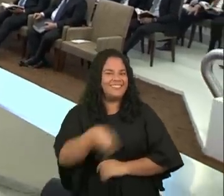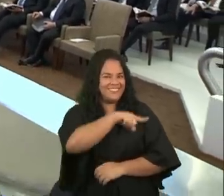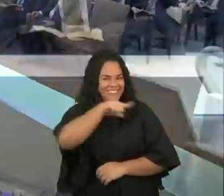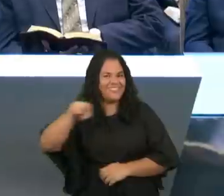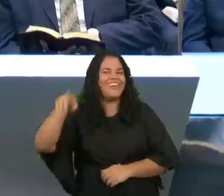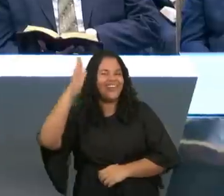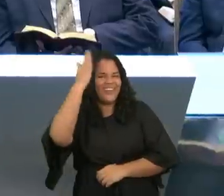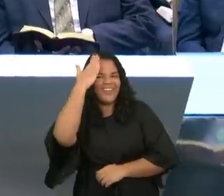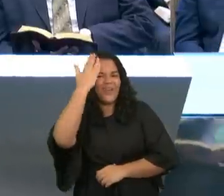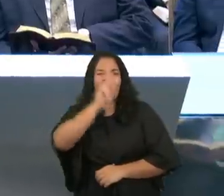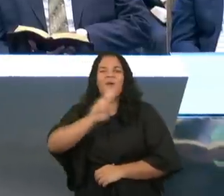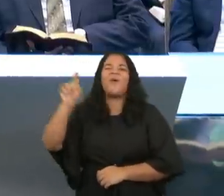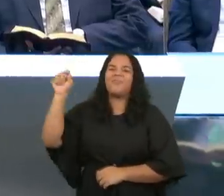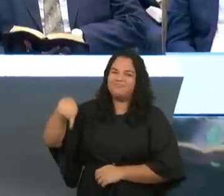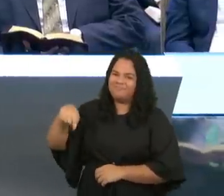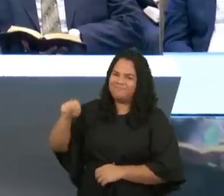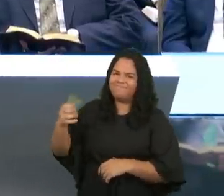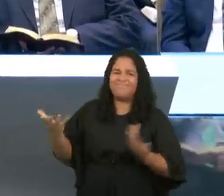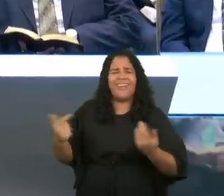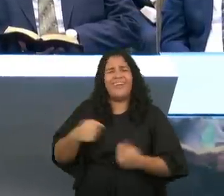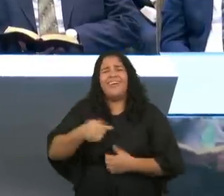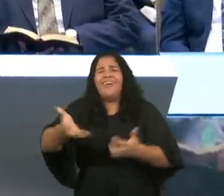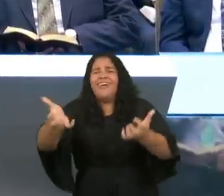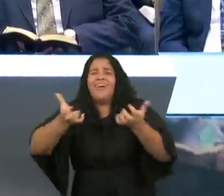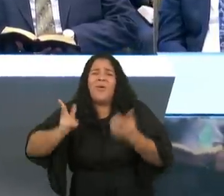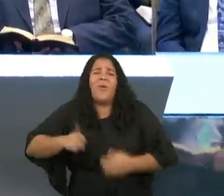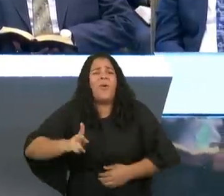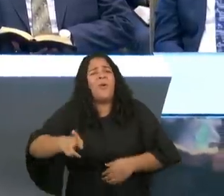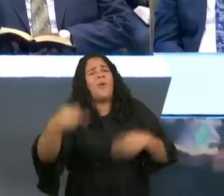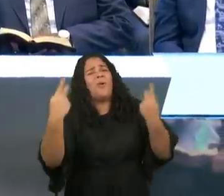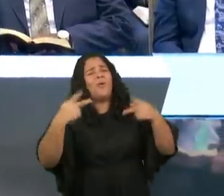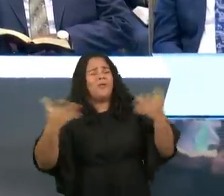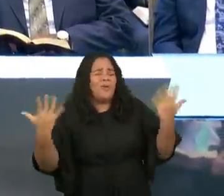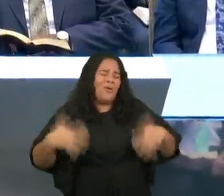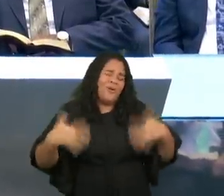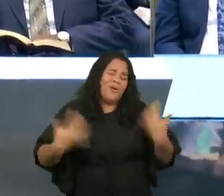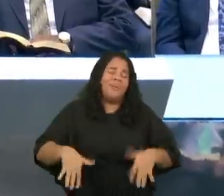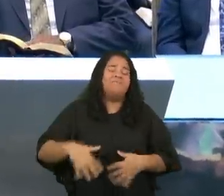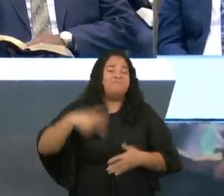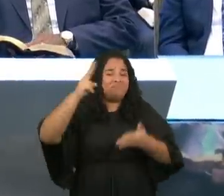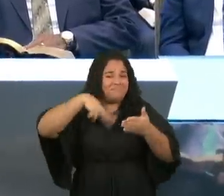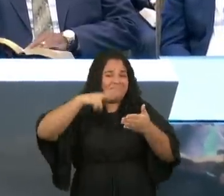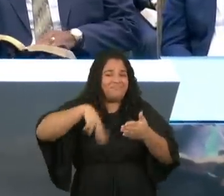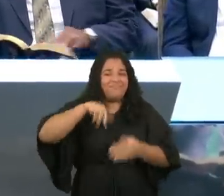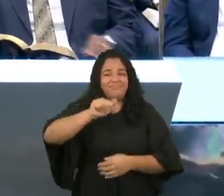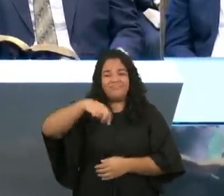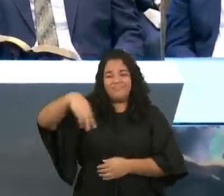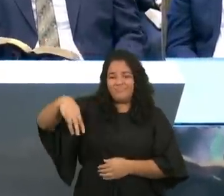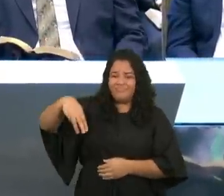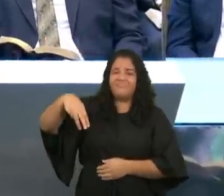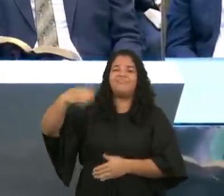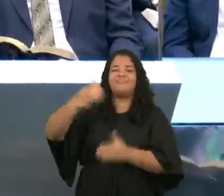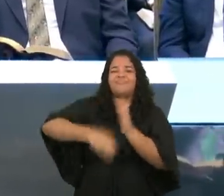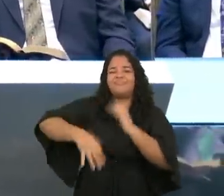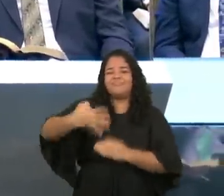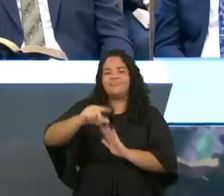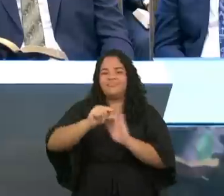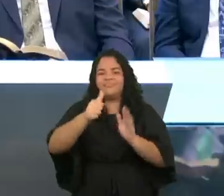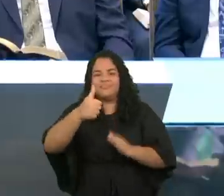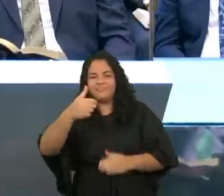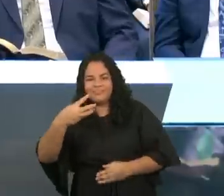Aleluia, se eu pudesse continuar. Leia em casa Amós 4 e 13, Colossenses 1, 15 e